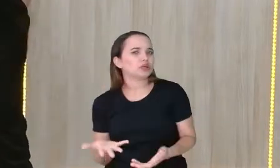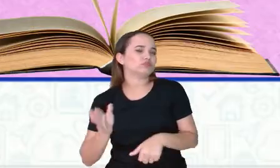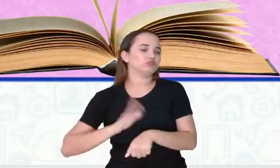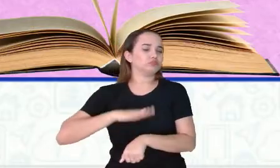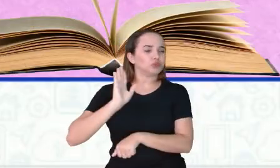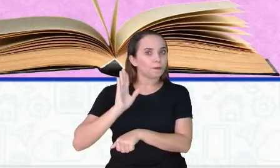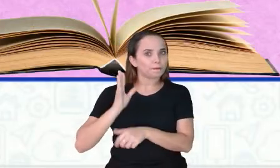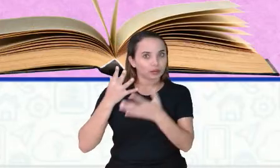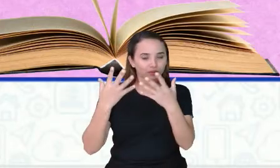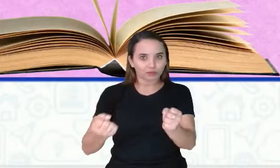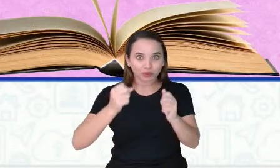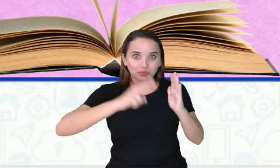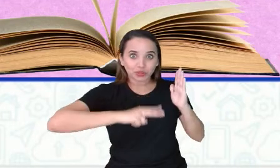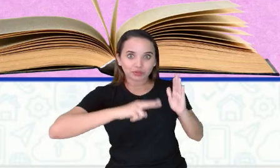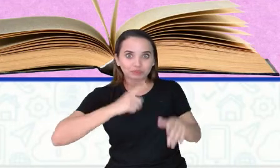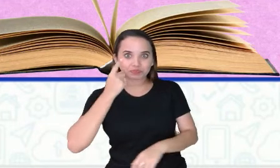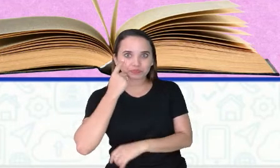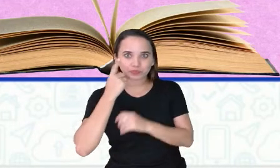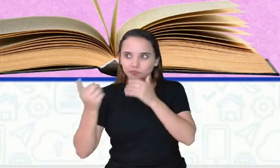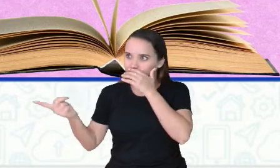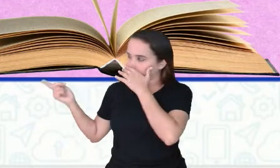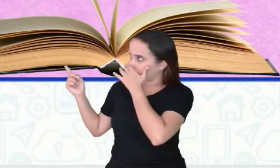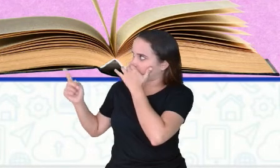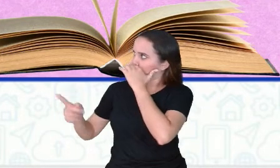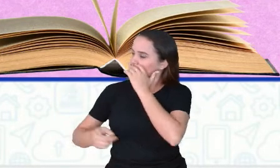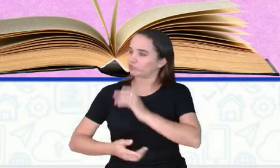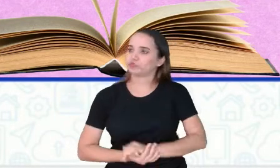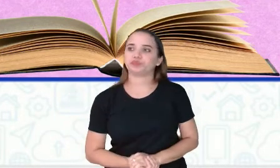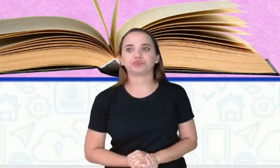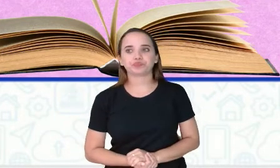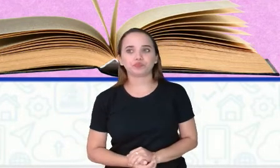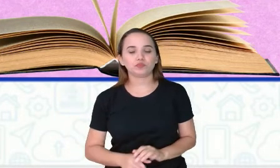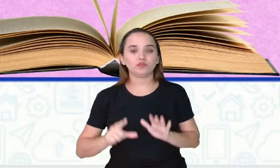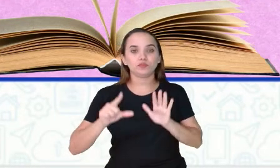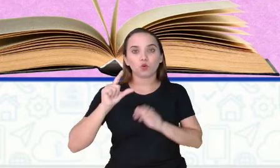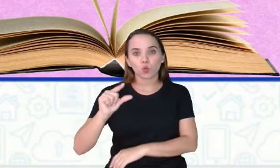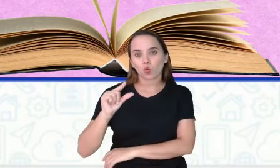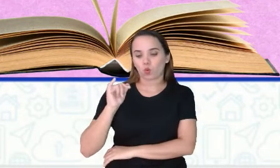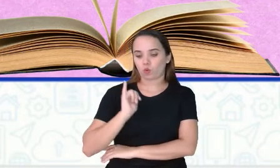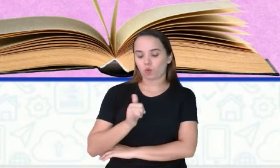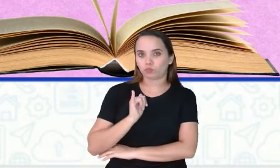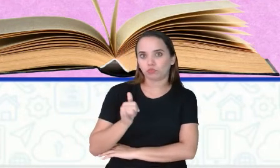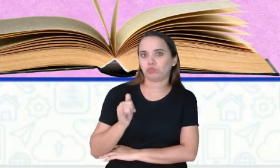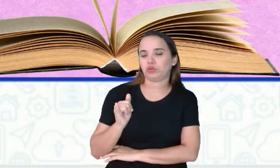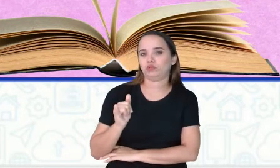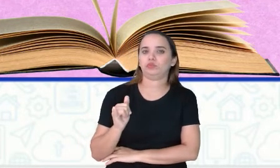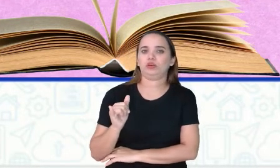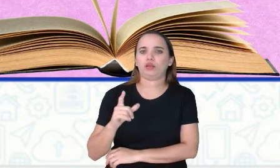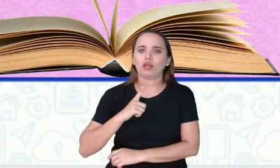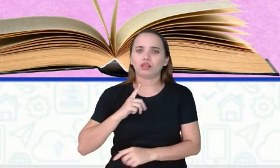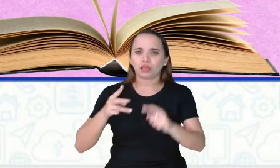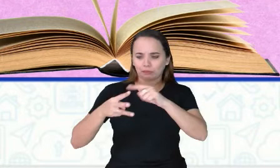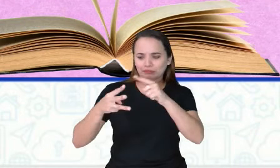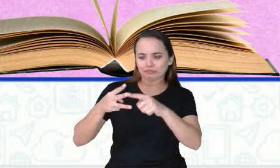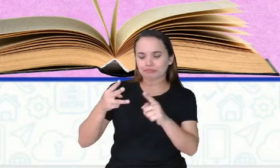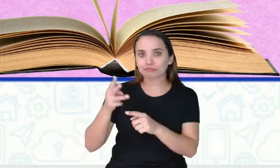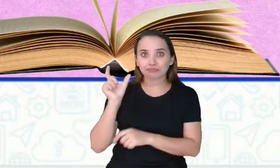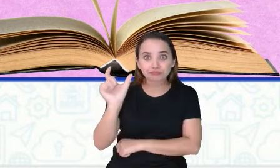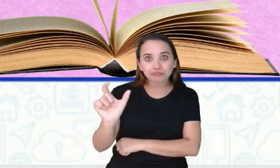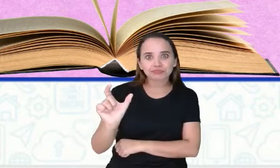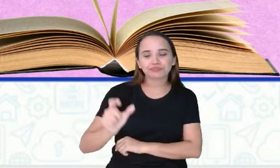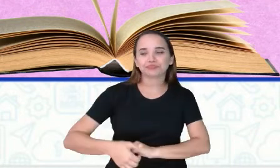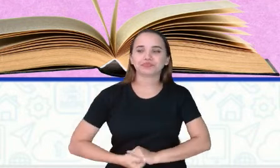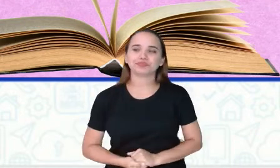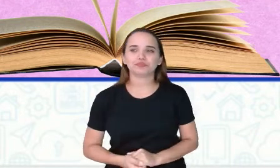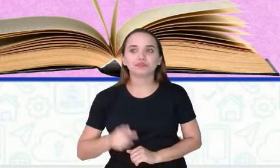miniconto. Então, vamos ler junto, ó. O miniconto, ou microconto, ou nanoconto, é uma